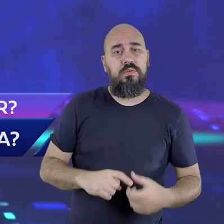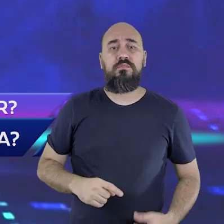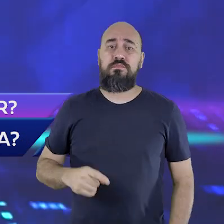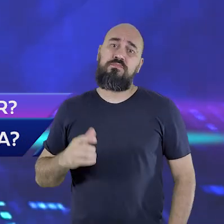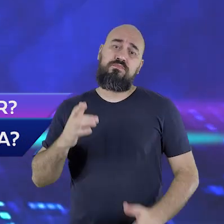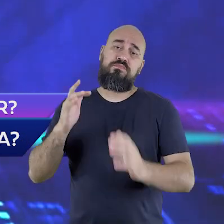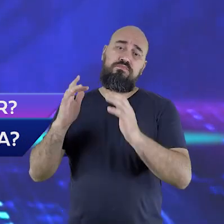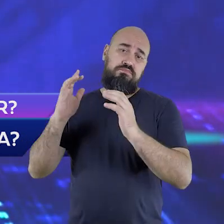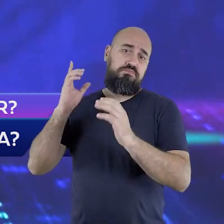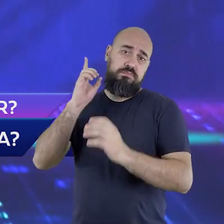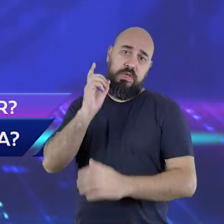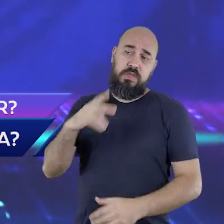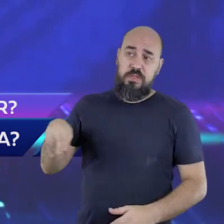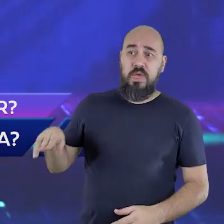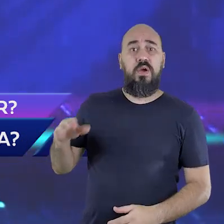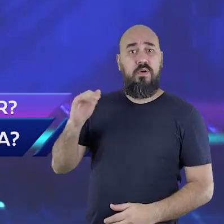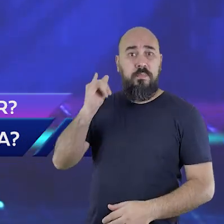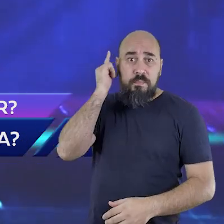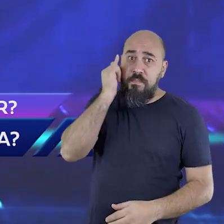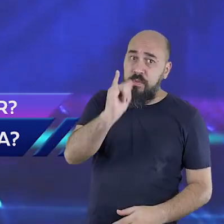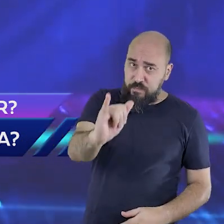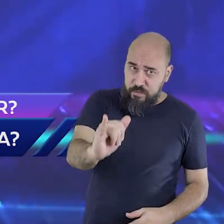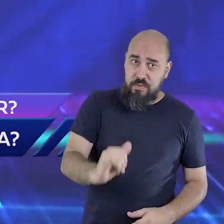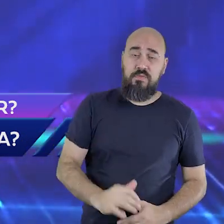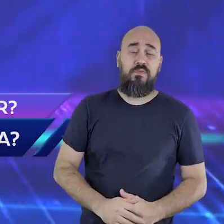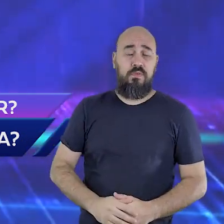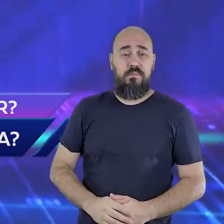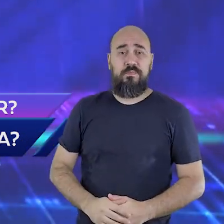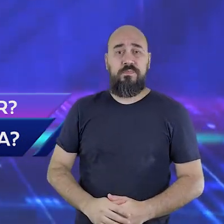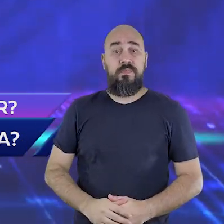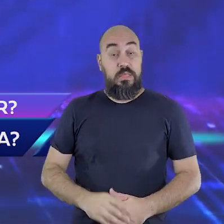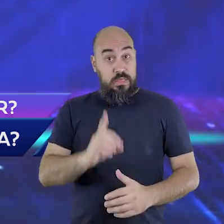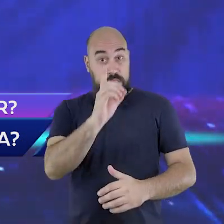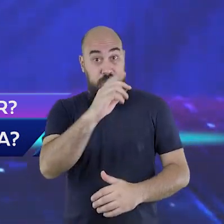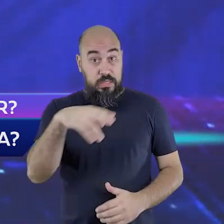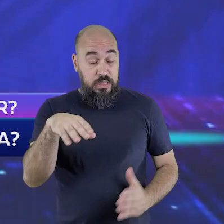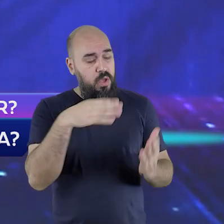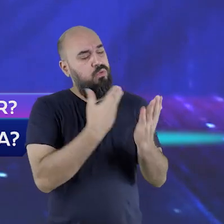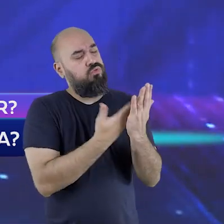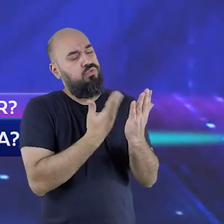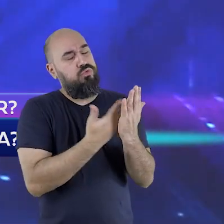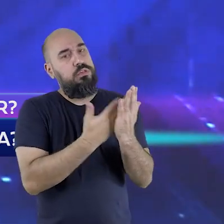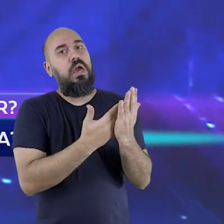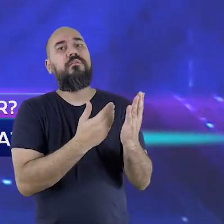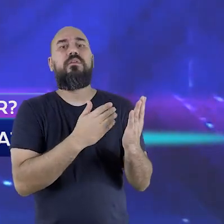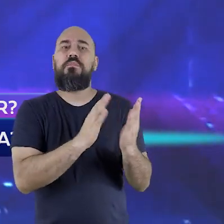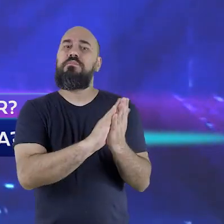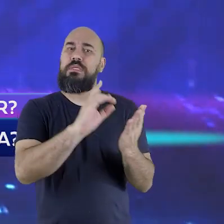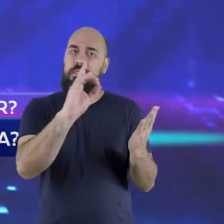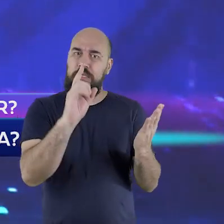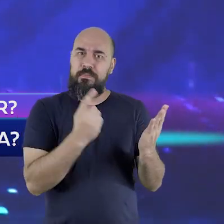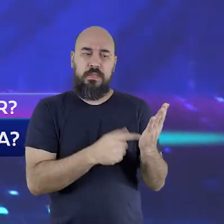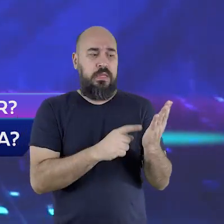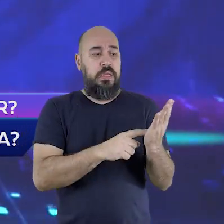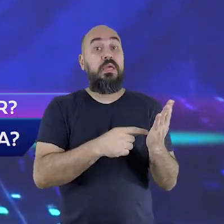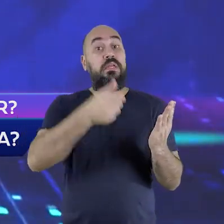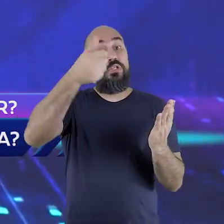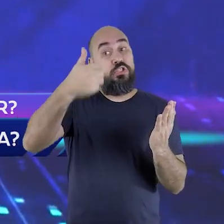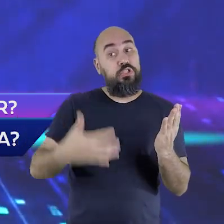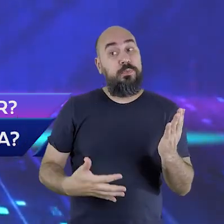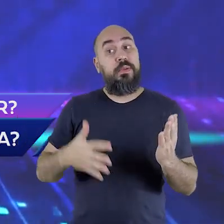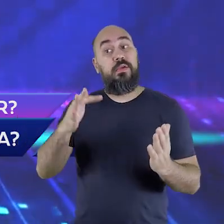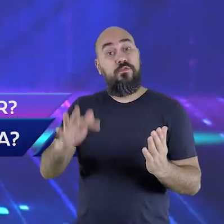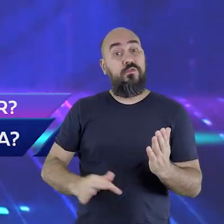600 anos antes de Jesus. Daniel, que era um estudante das Escrituras, antecipa para nós